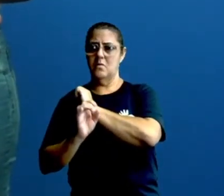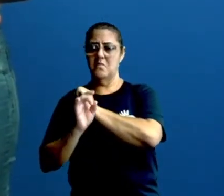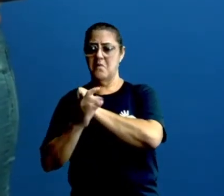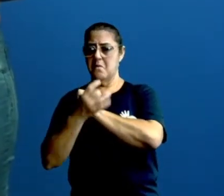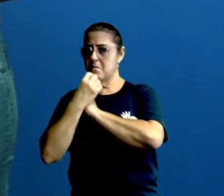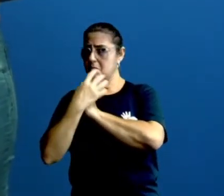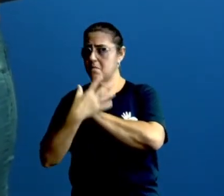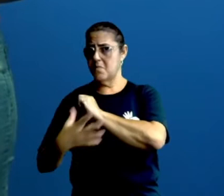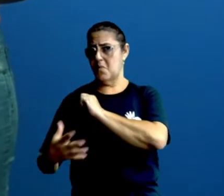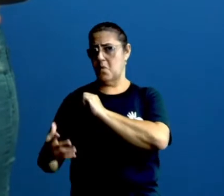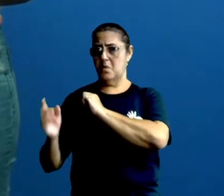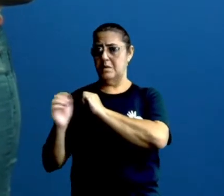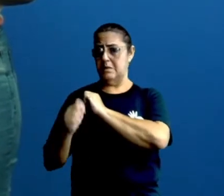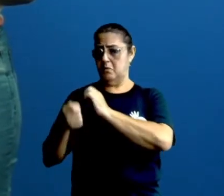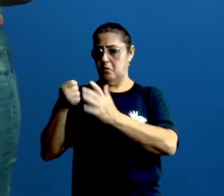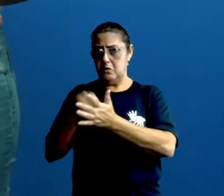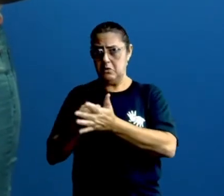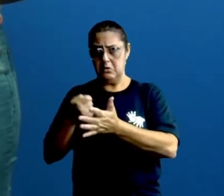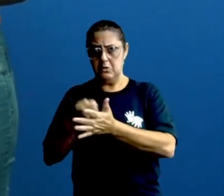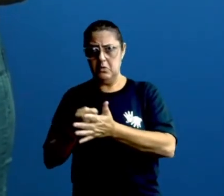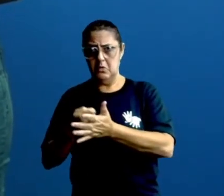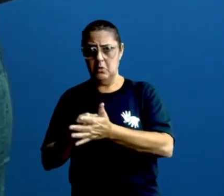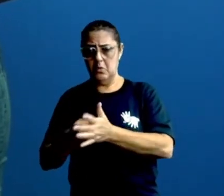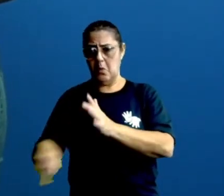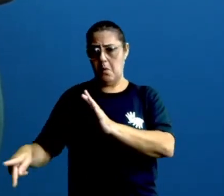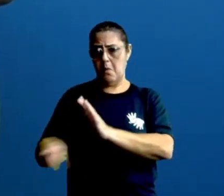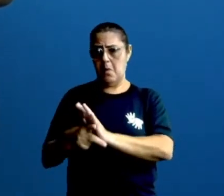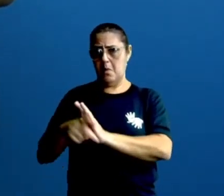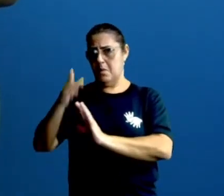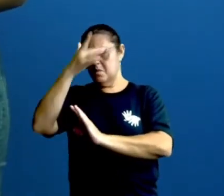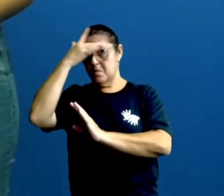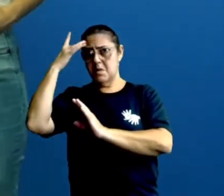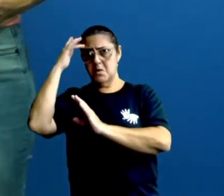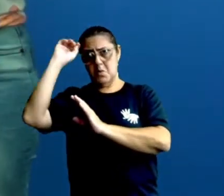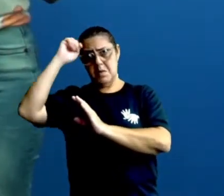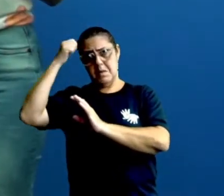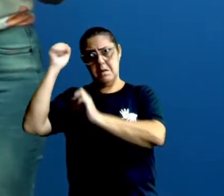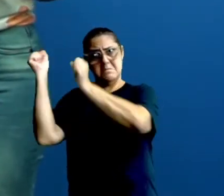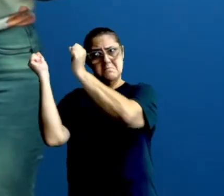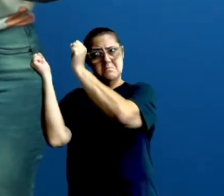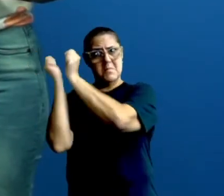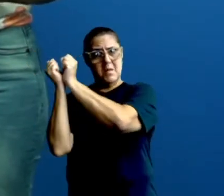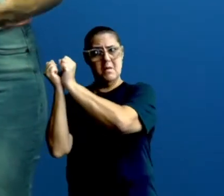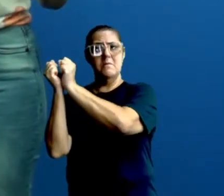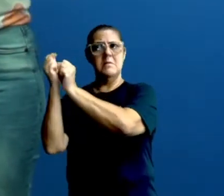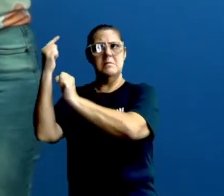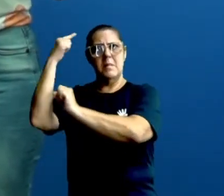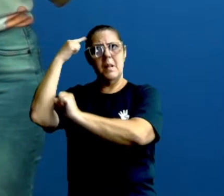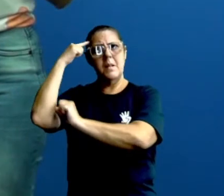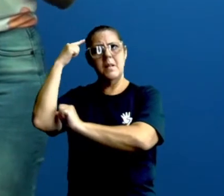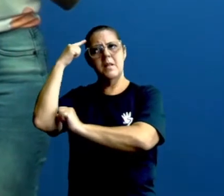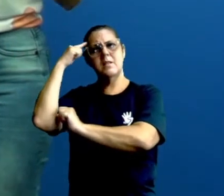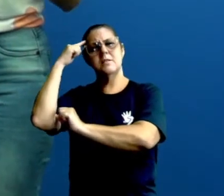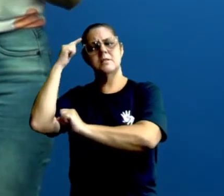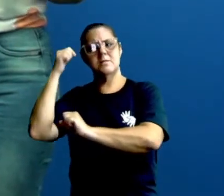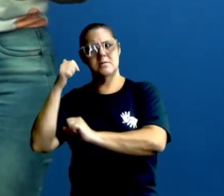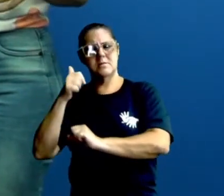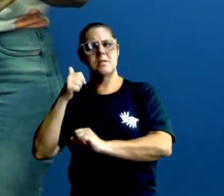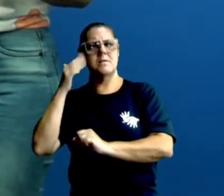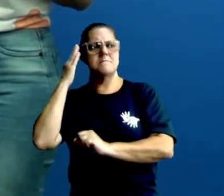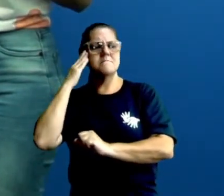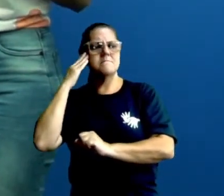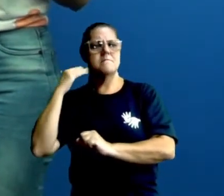pacífico, que teve muita resistência, que os povos escravizados, eles tinham essa consciência e